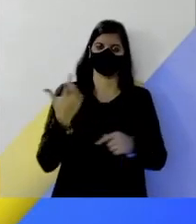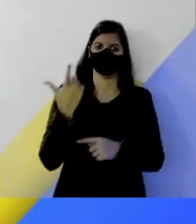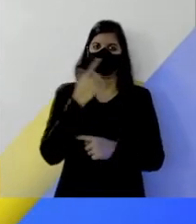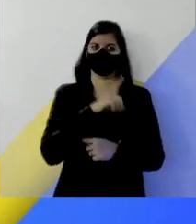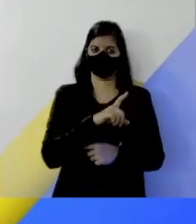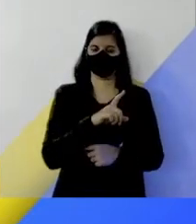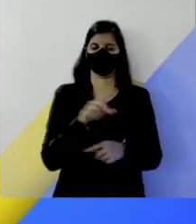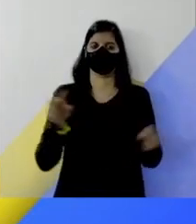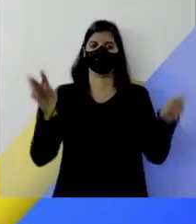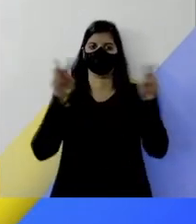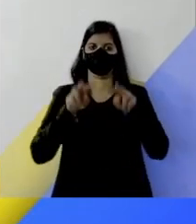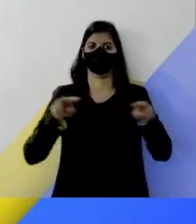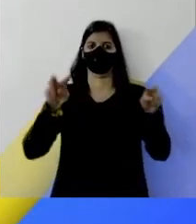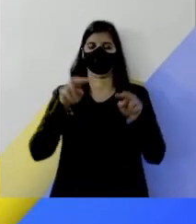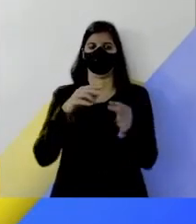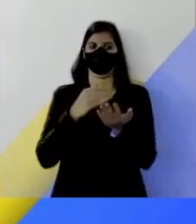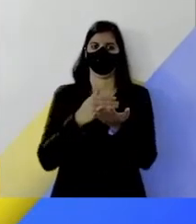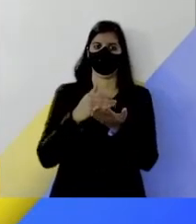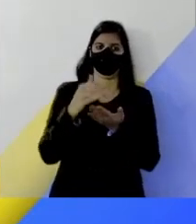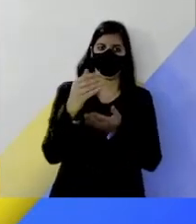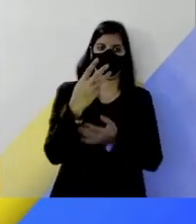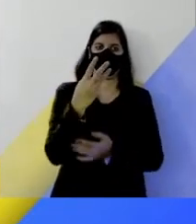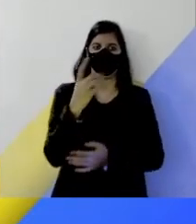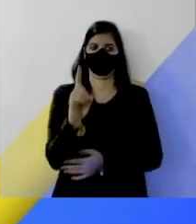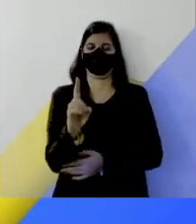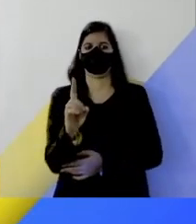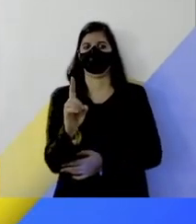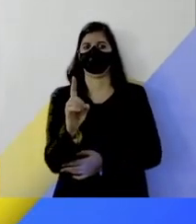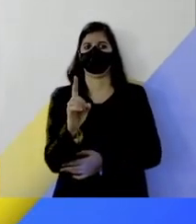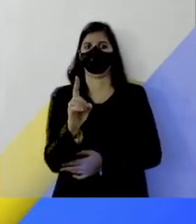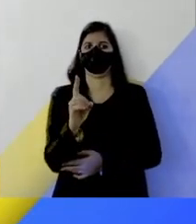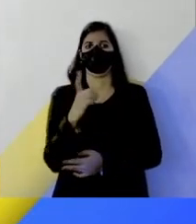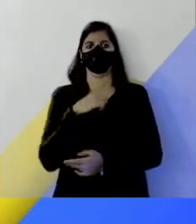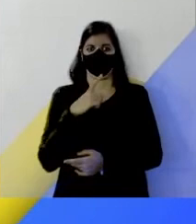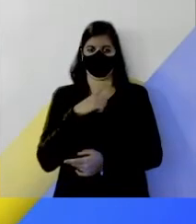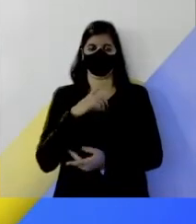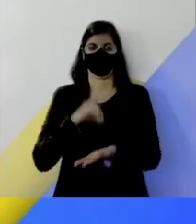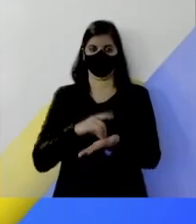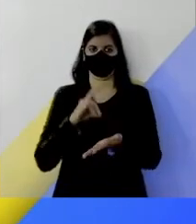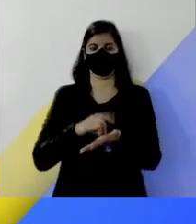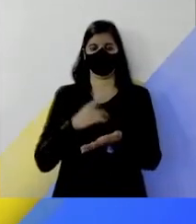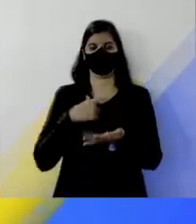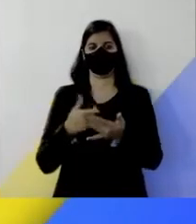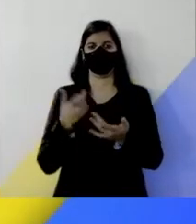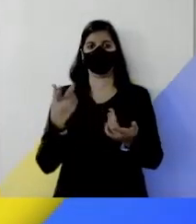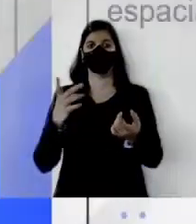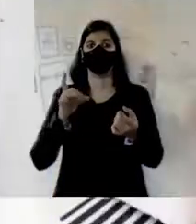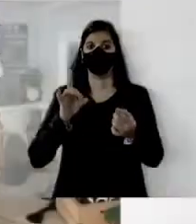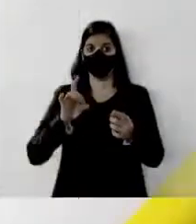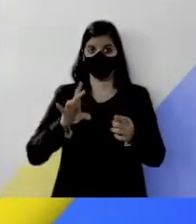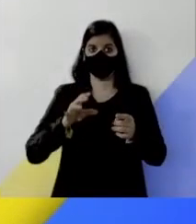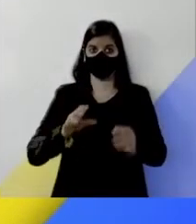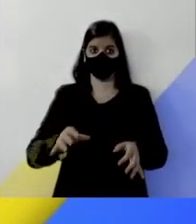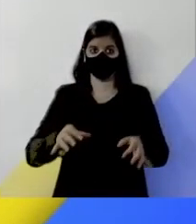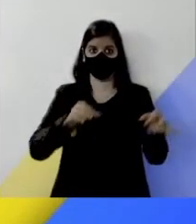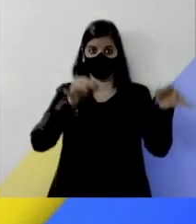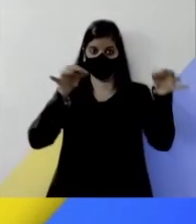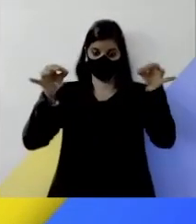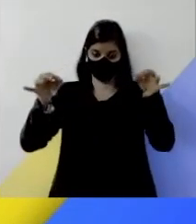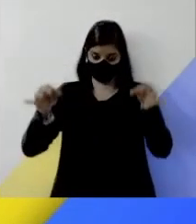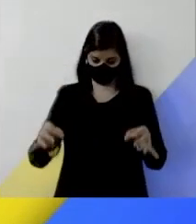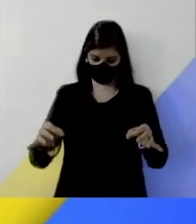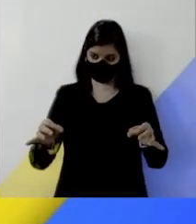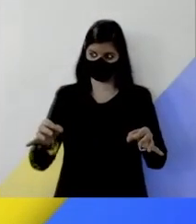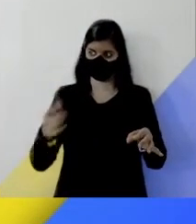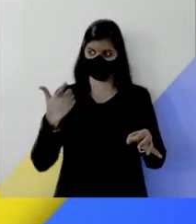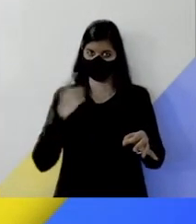ter uma visão inicial tridimensional, mas é realmente através da maquete que a gente consegue, né, ter